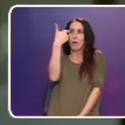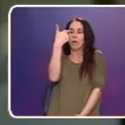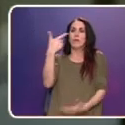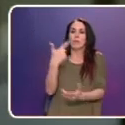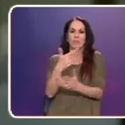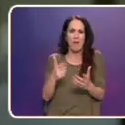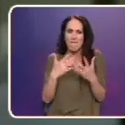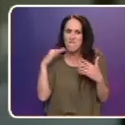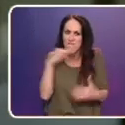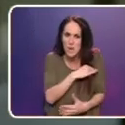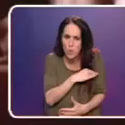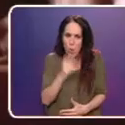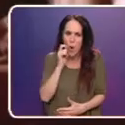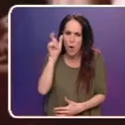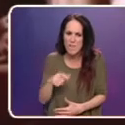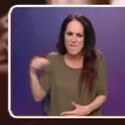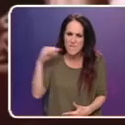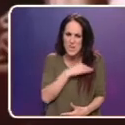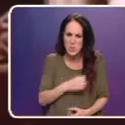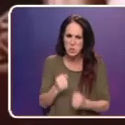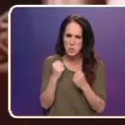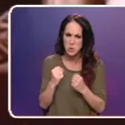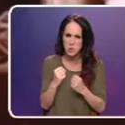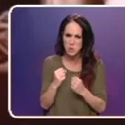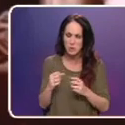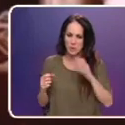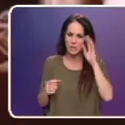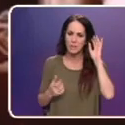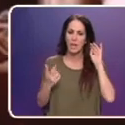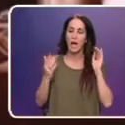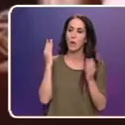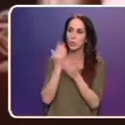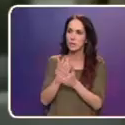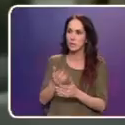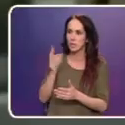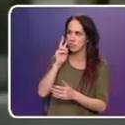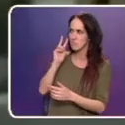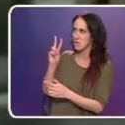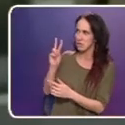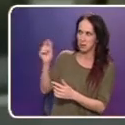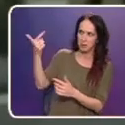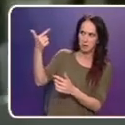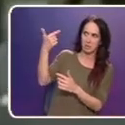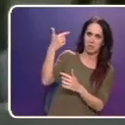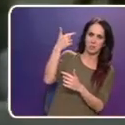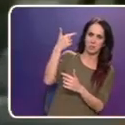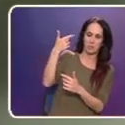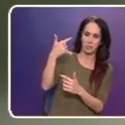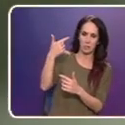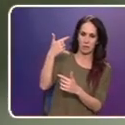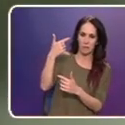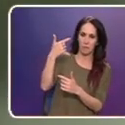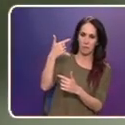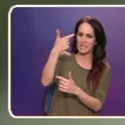Ele foi de uma frieza e de uma segurança. Só que no que eu me virei a última vez para olhar para ele, ele apontou a arma para